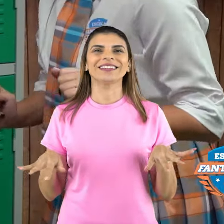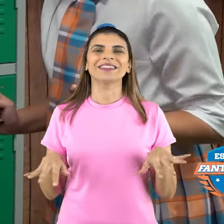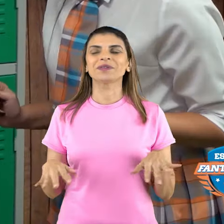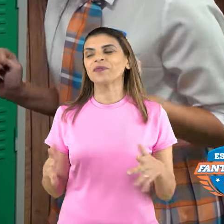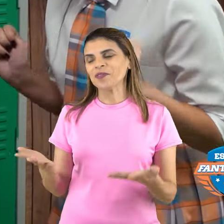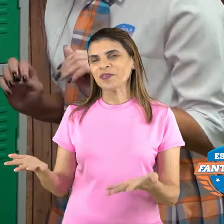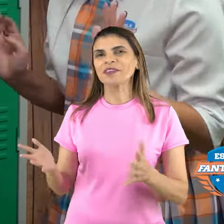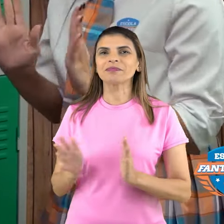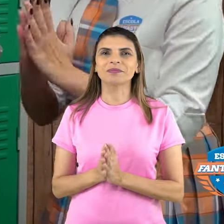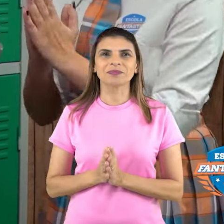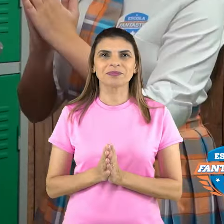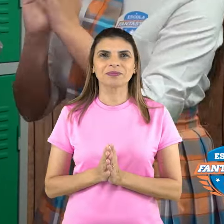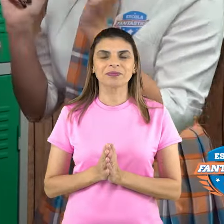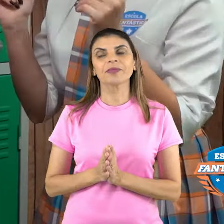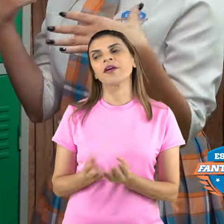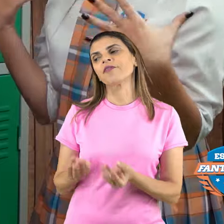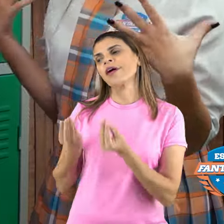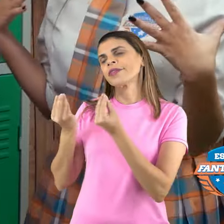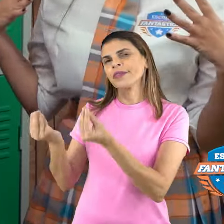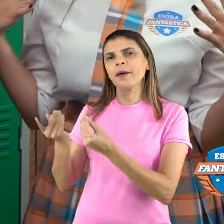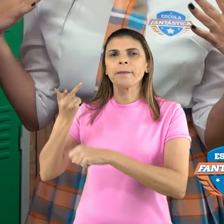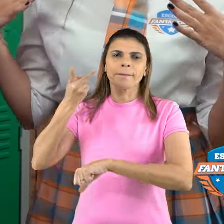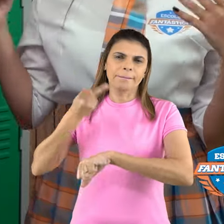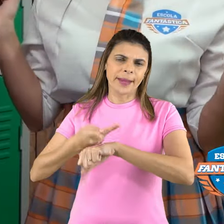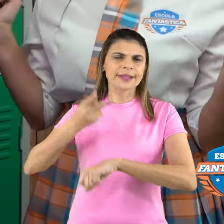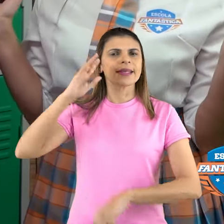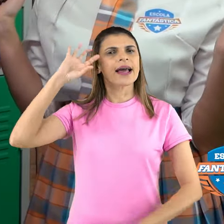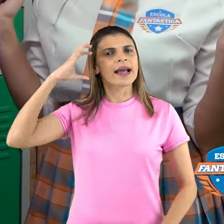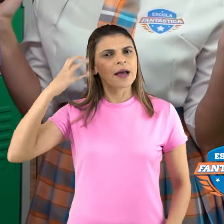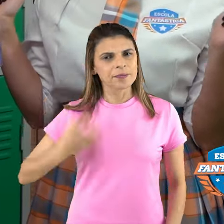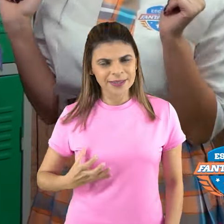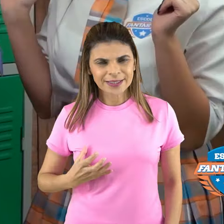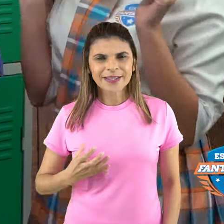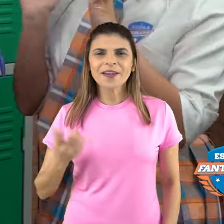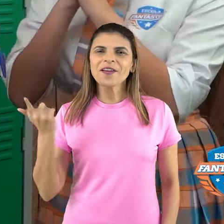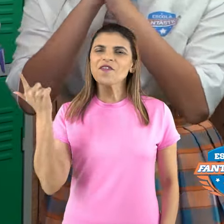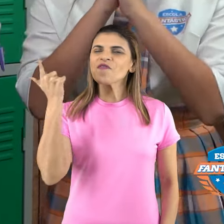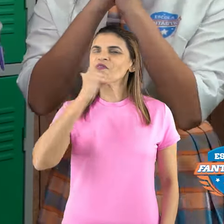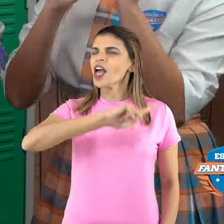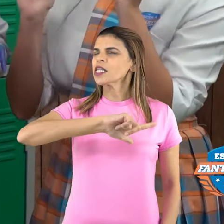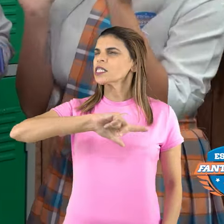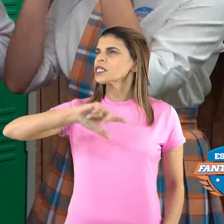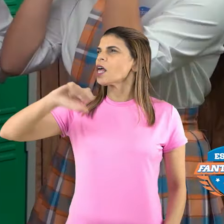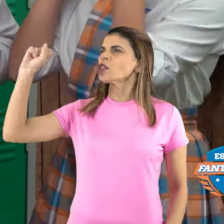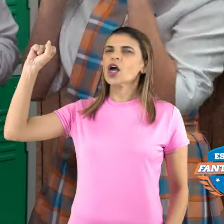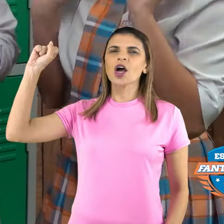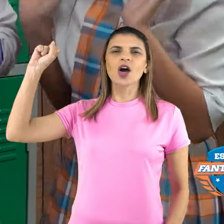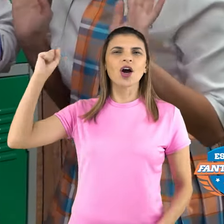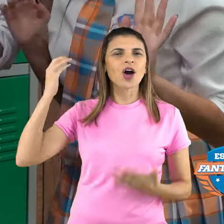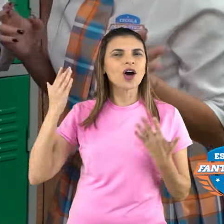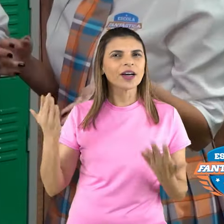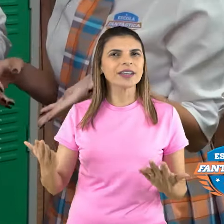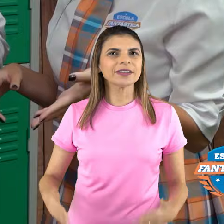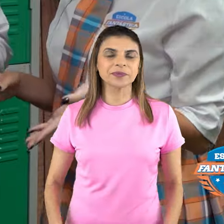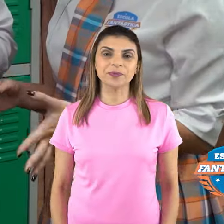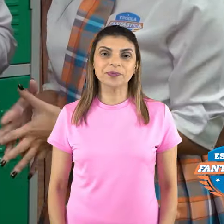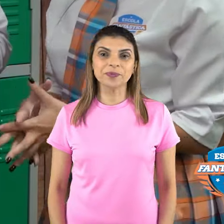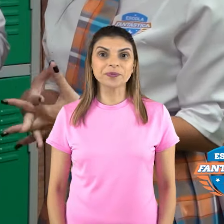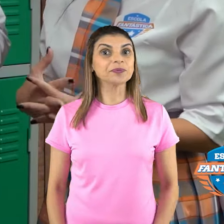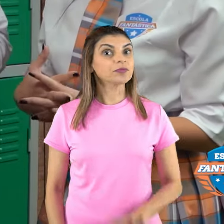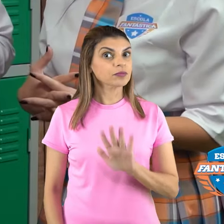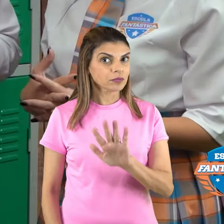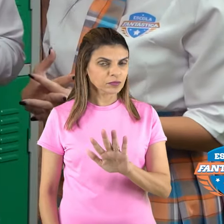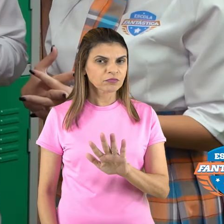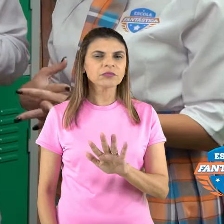Vamos lá, Bruce. Vamos dar o nosso prêmio pra Camila vencedora. Olha, Camila,